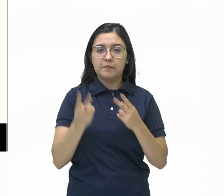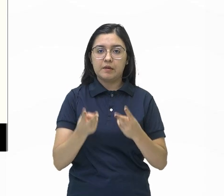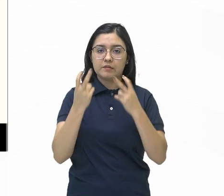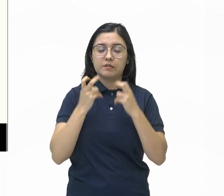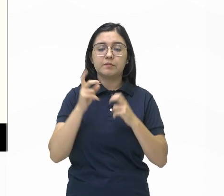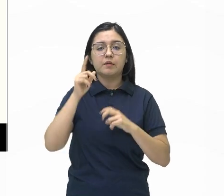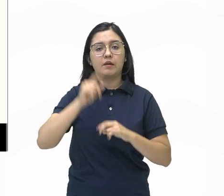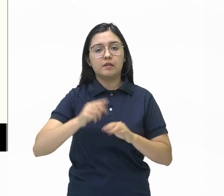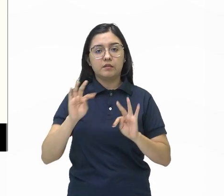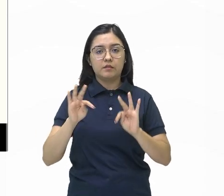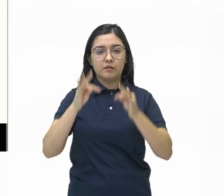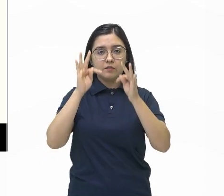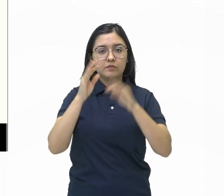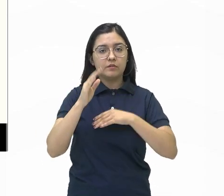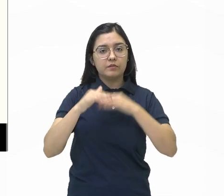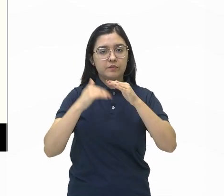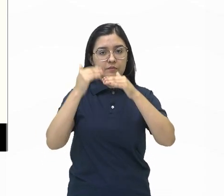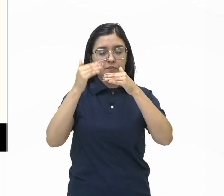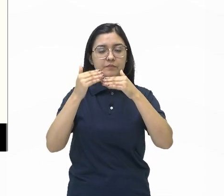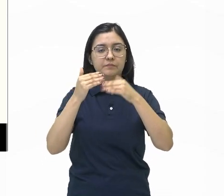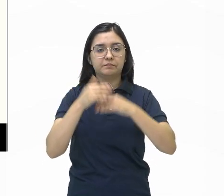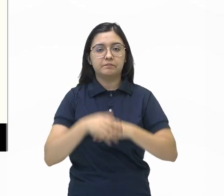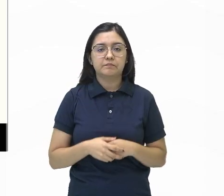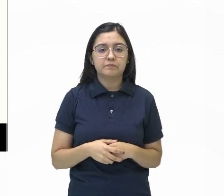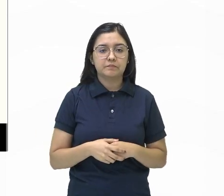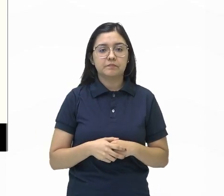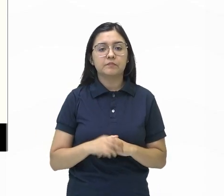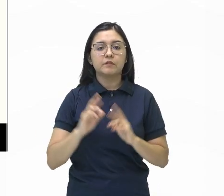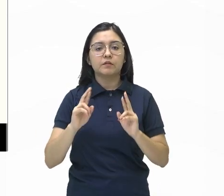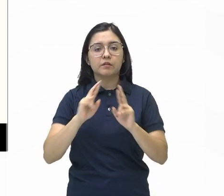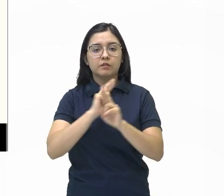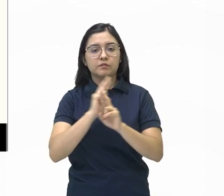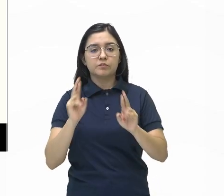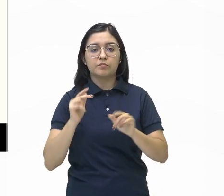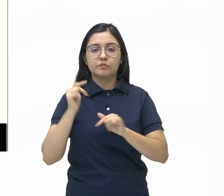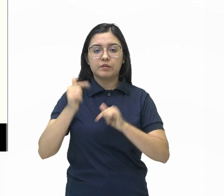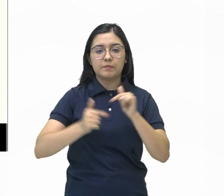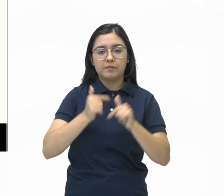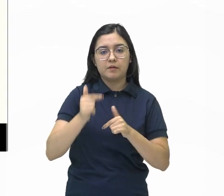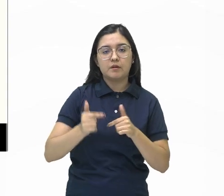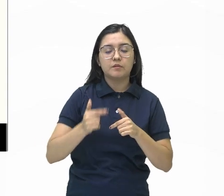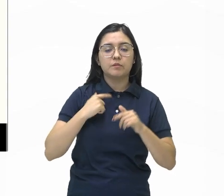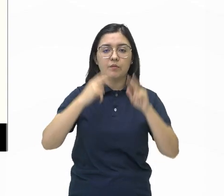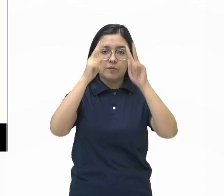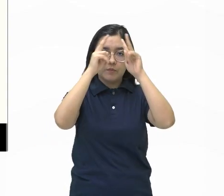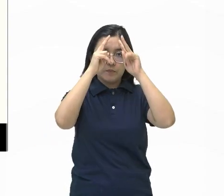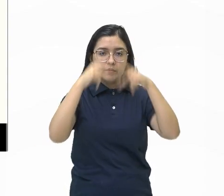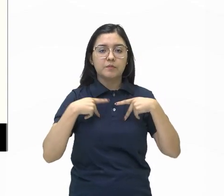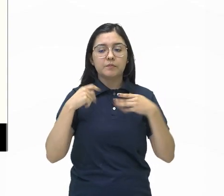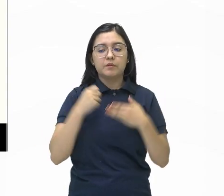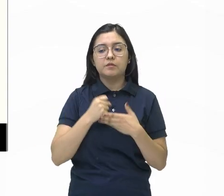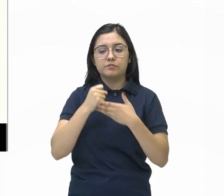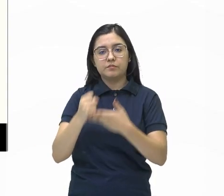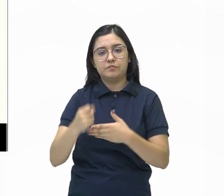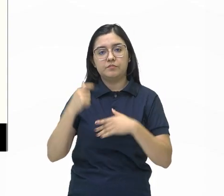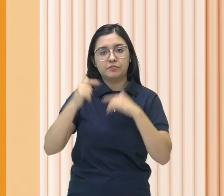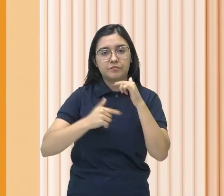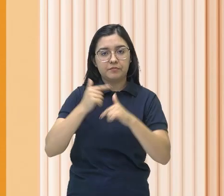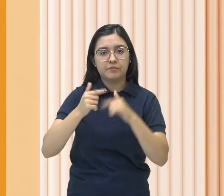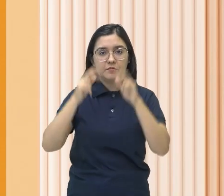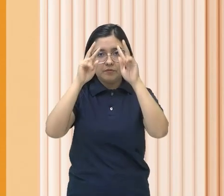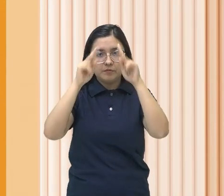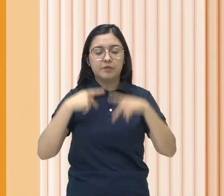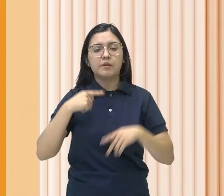avanços tecnológicos. E que estão relacionados com o trabalho humano, para facilitar o trabalho humano. Imagine suspender